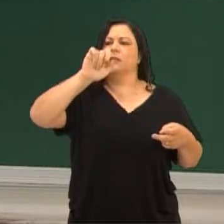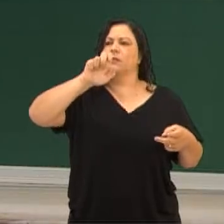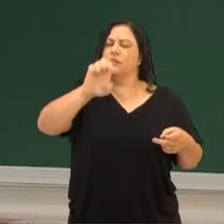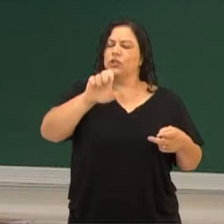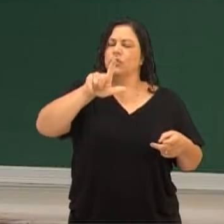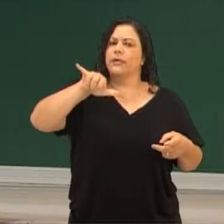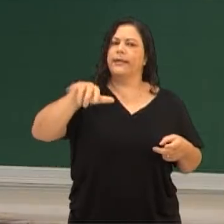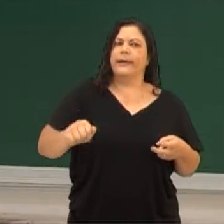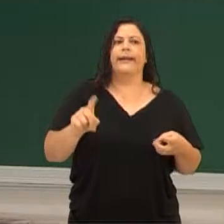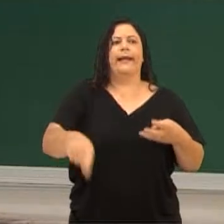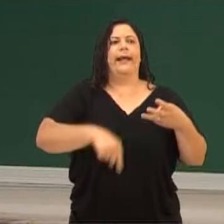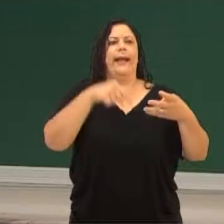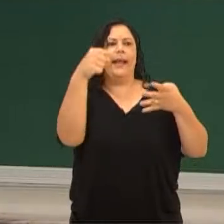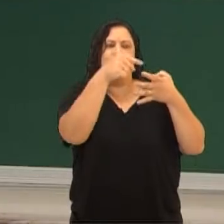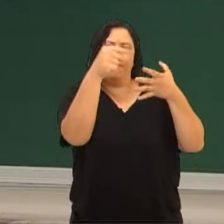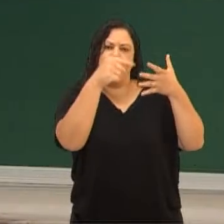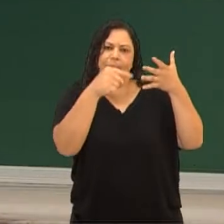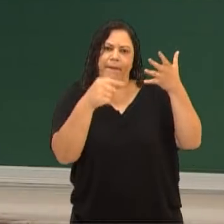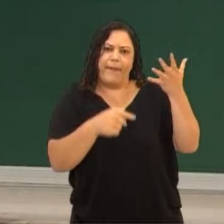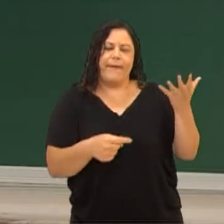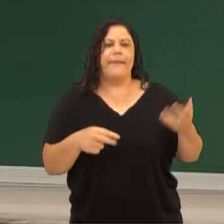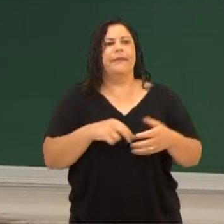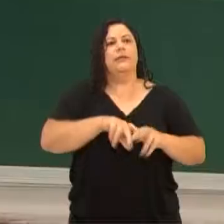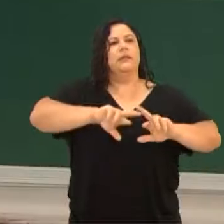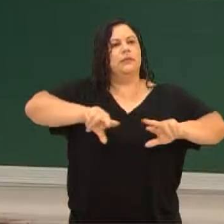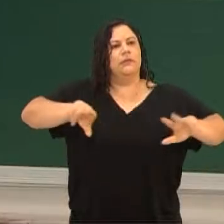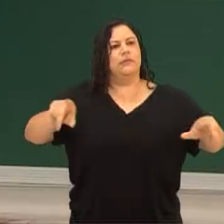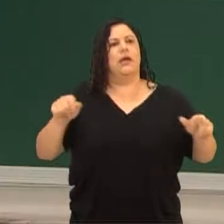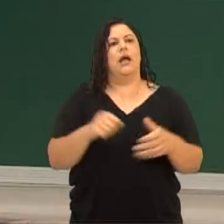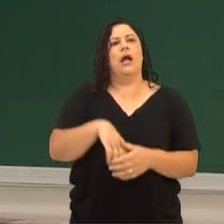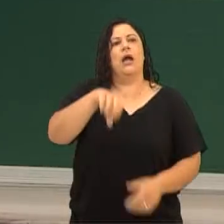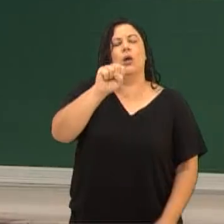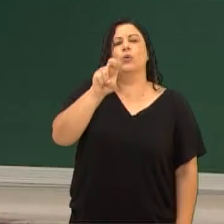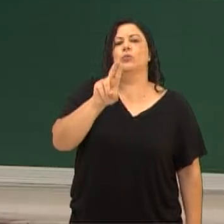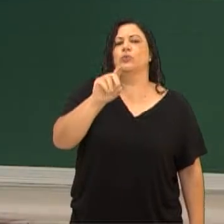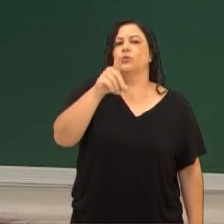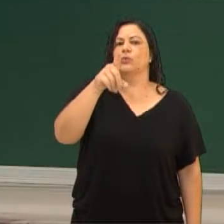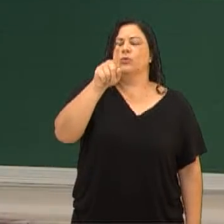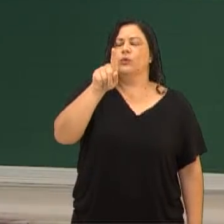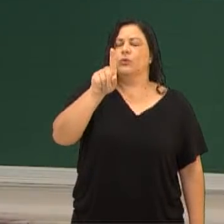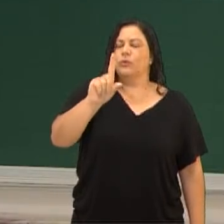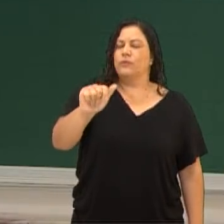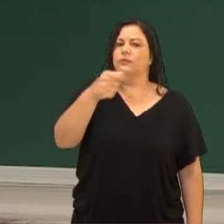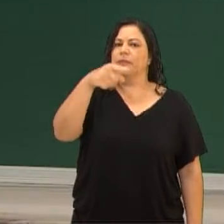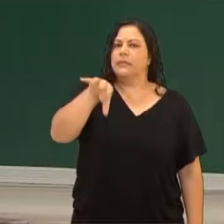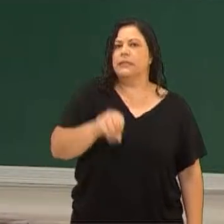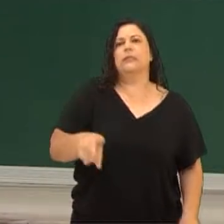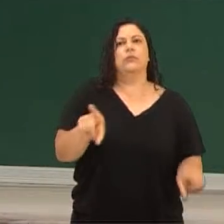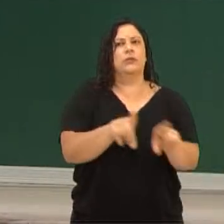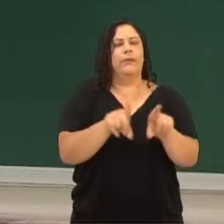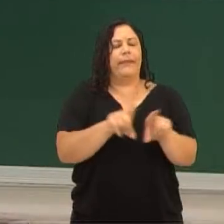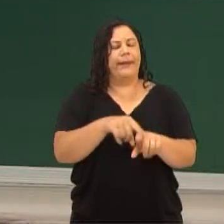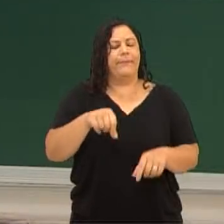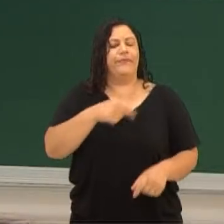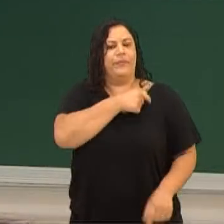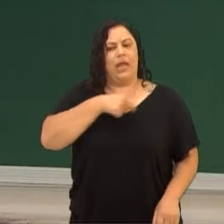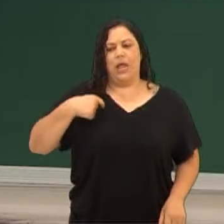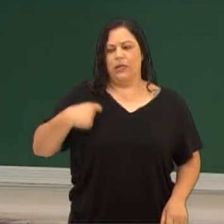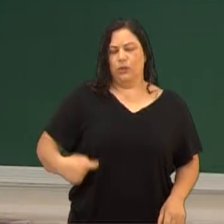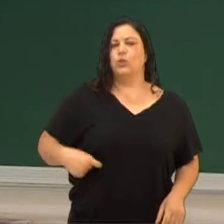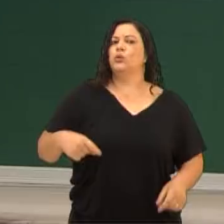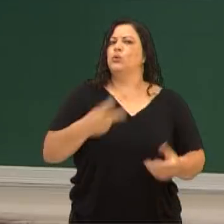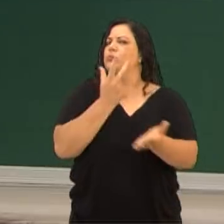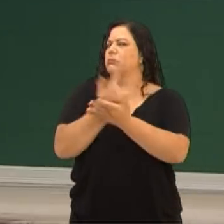subsaariana Nigéria, Guiné Equatorial, Gabão. O Sudão, a gente vai ver que a China compra toda a